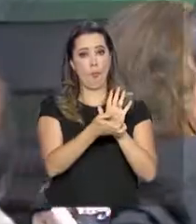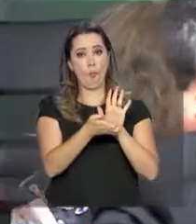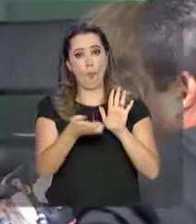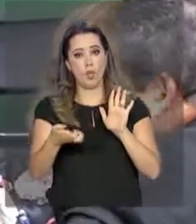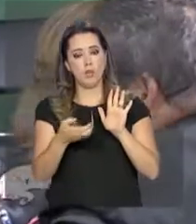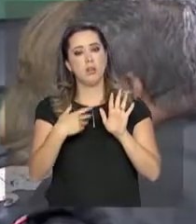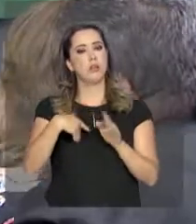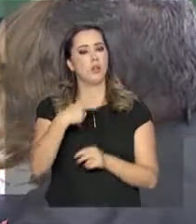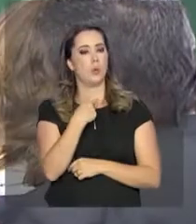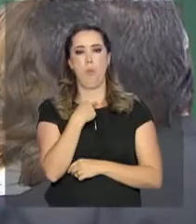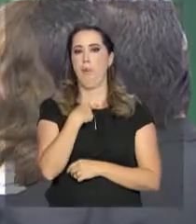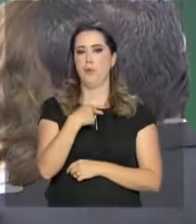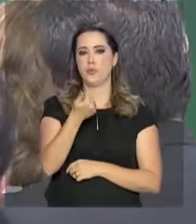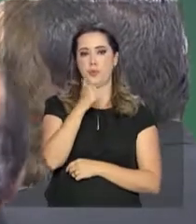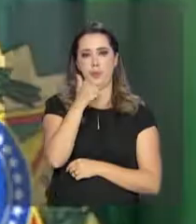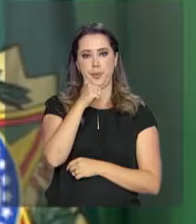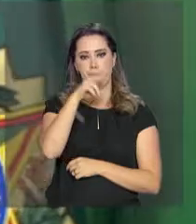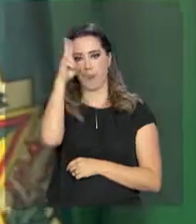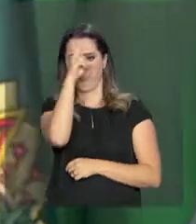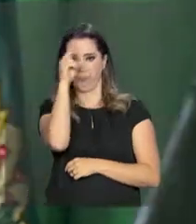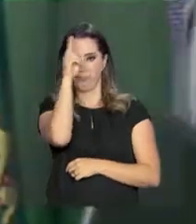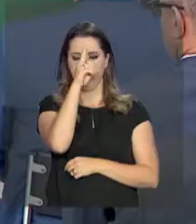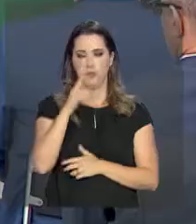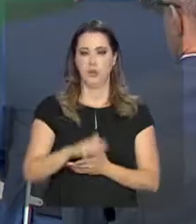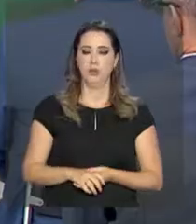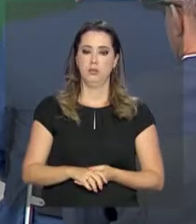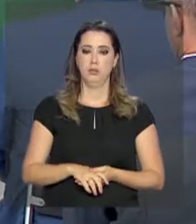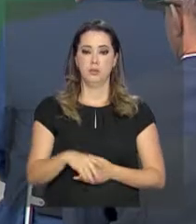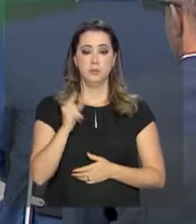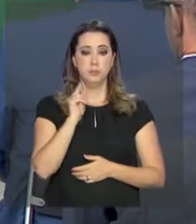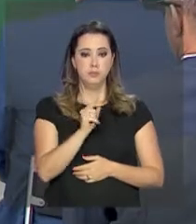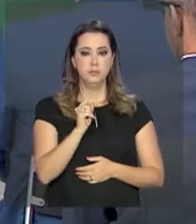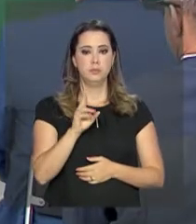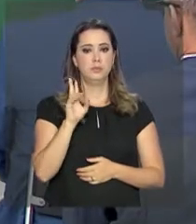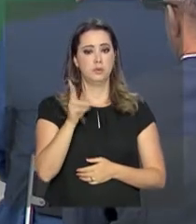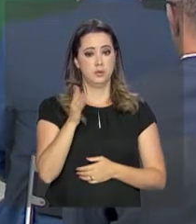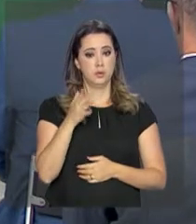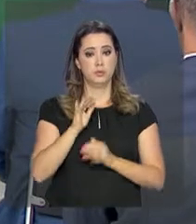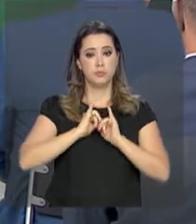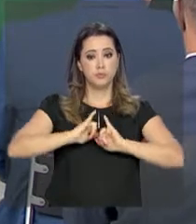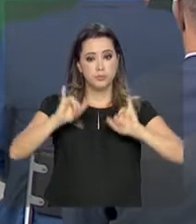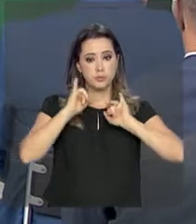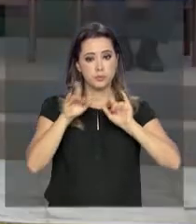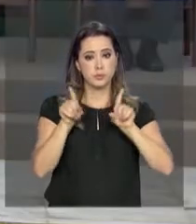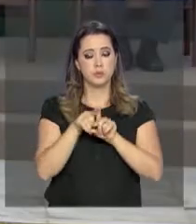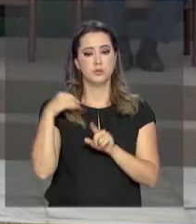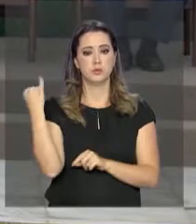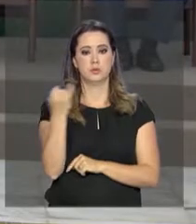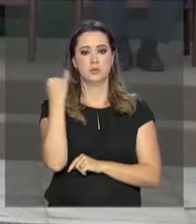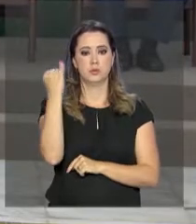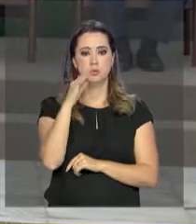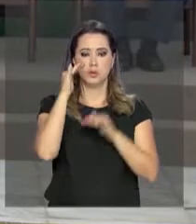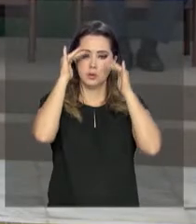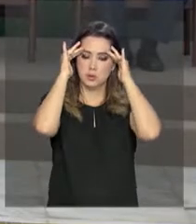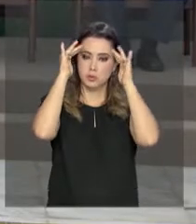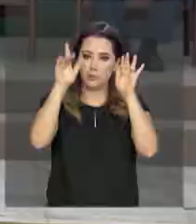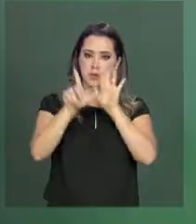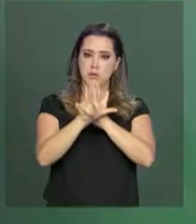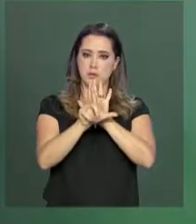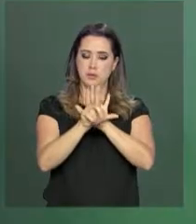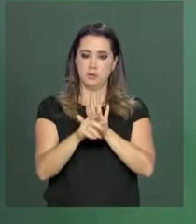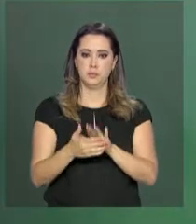em cerimônia que marcou as duas décadas do texto o presidente michel temer destacou a importância de se obedecer às